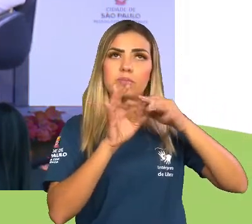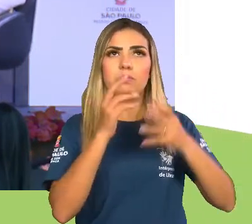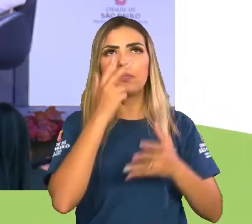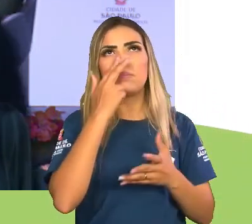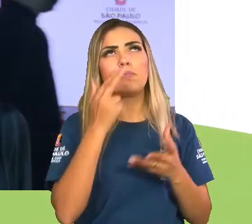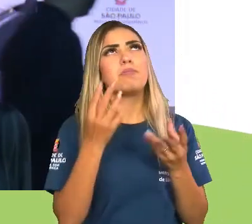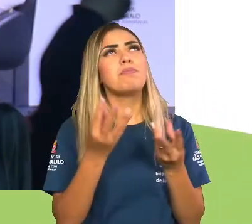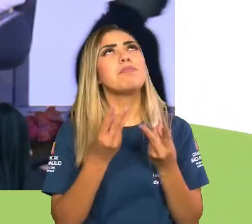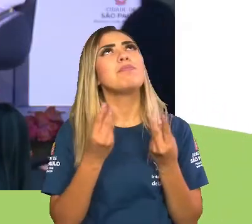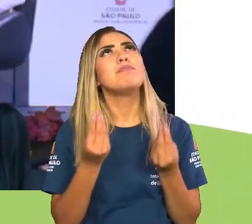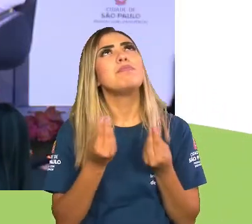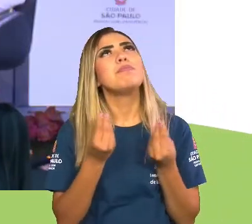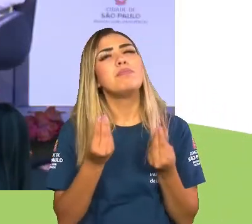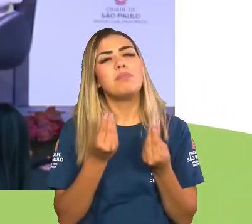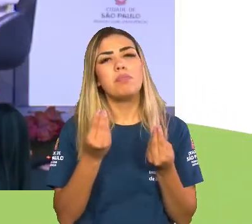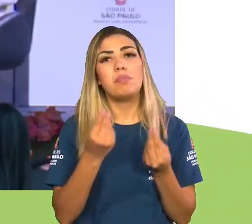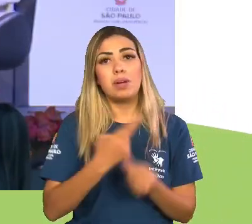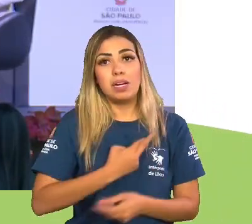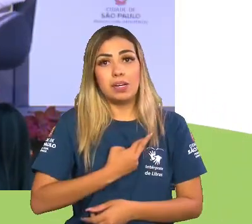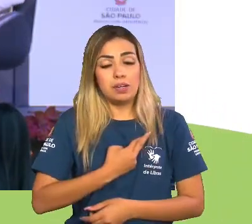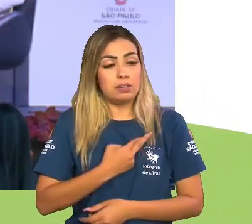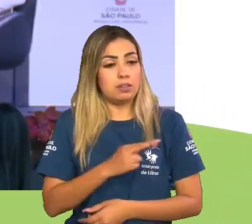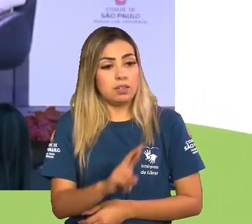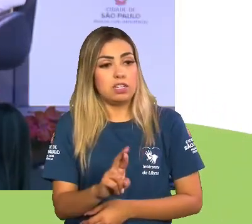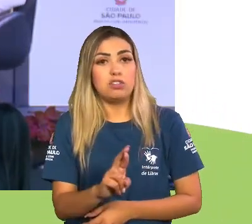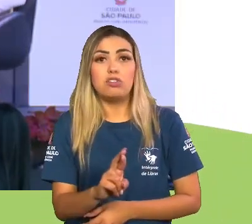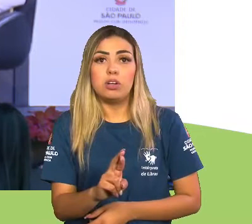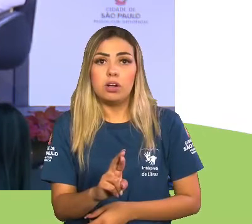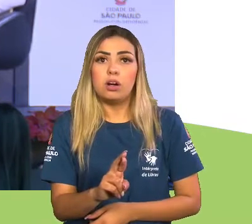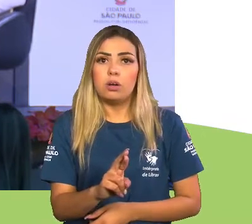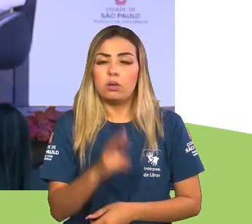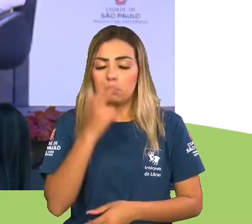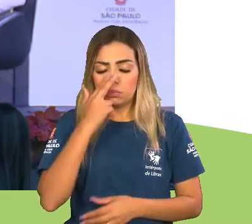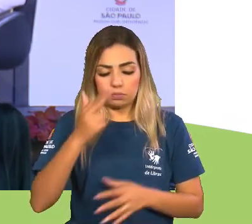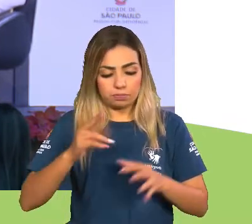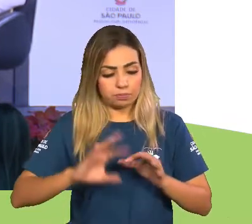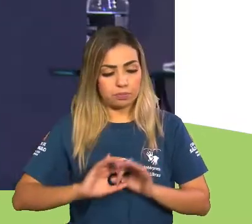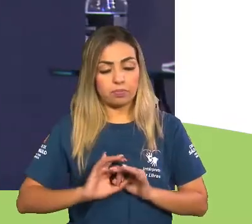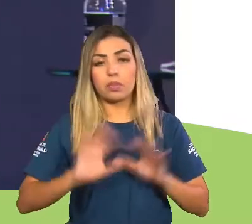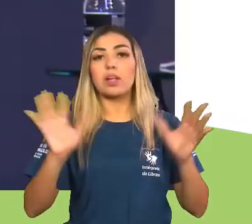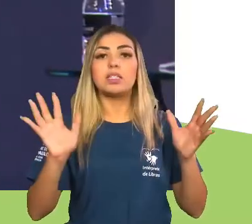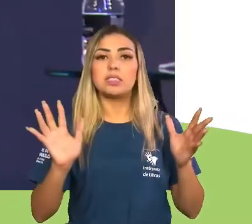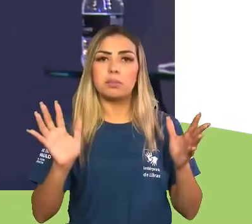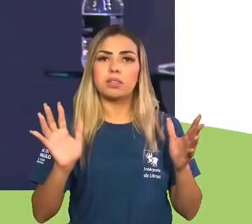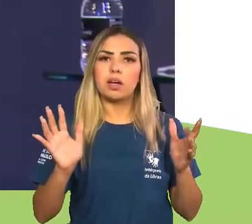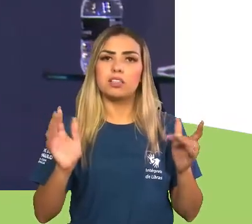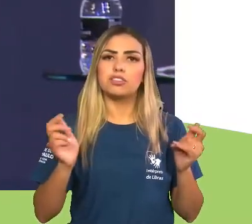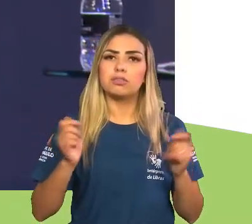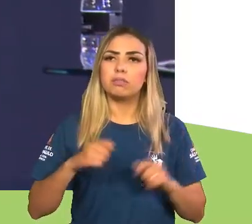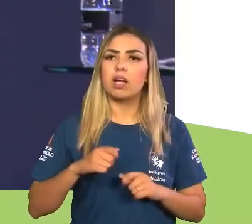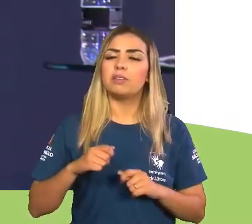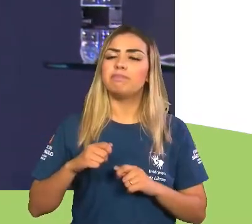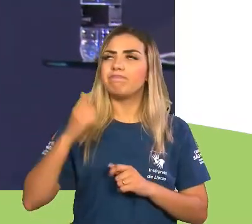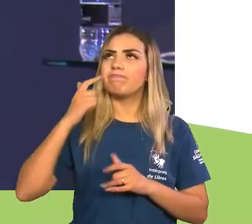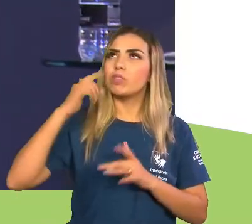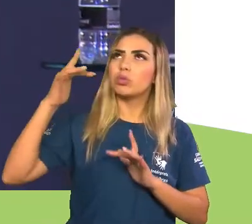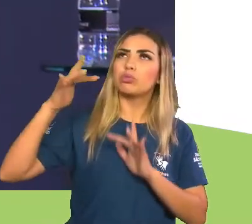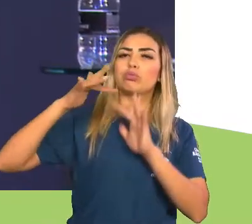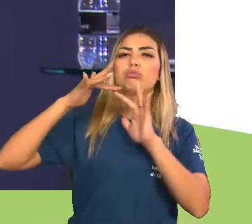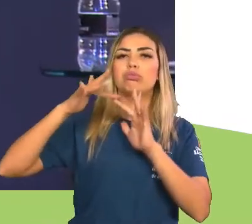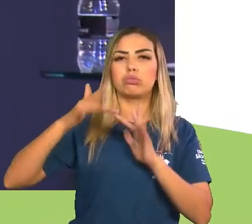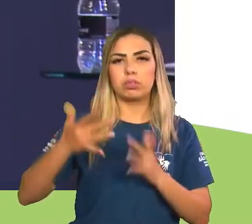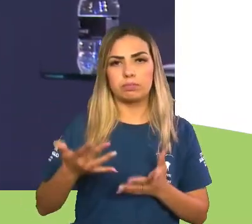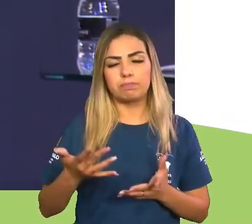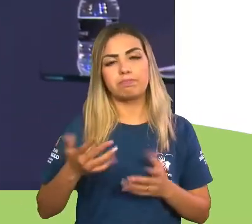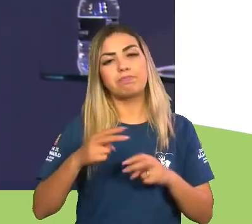É de uma religiosidade no sentido de liberdade, sabe? De conectar. E você falou muito lindo,